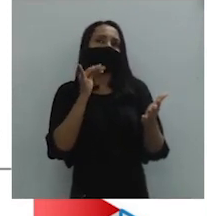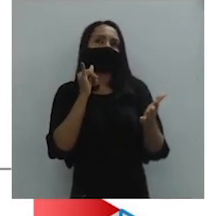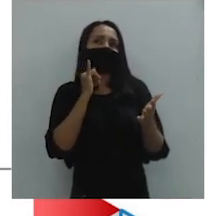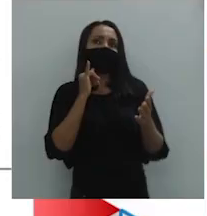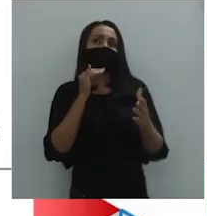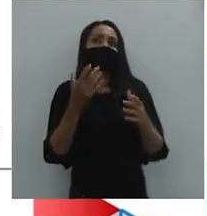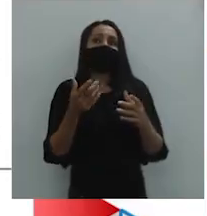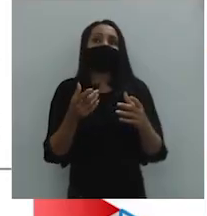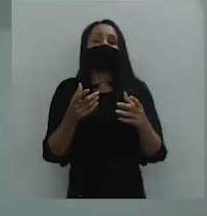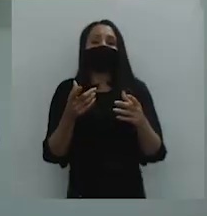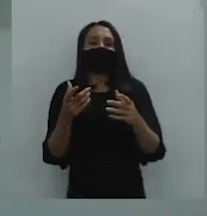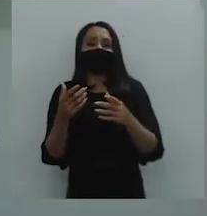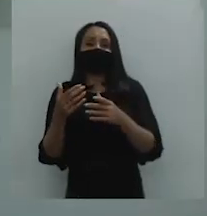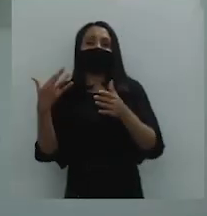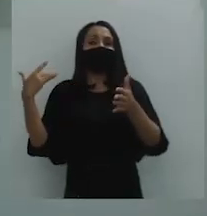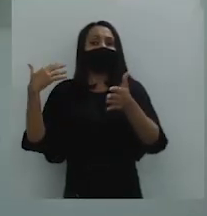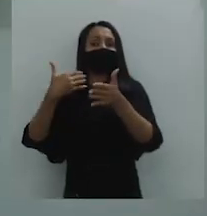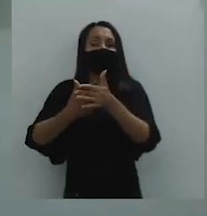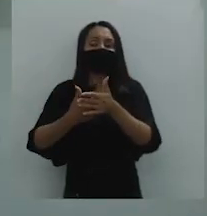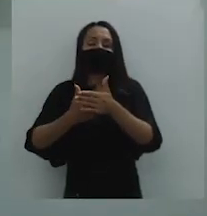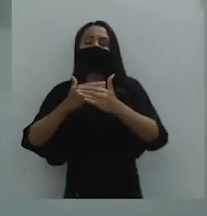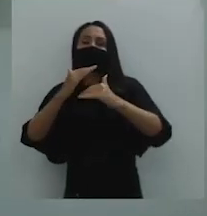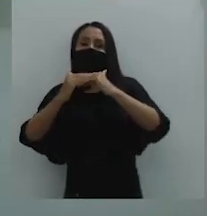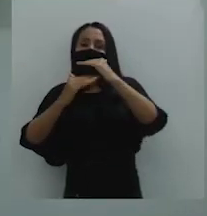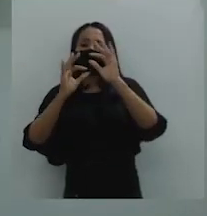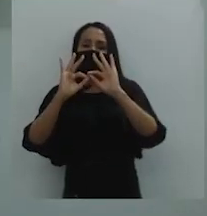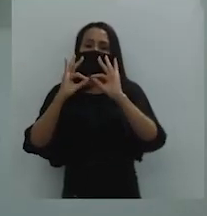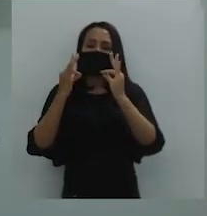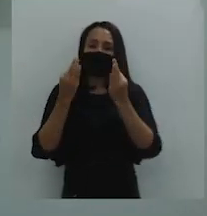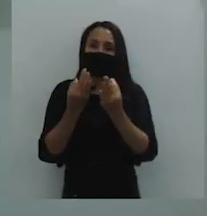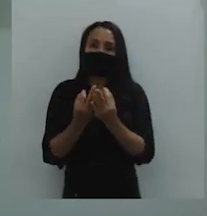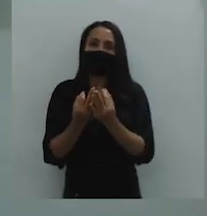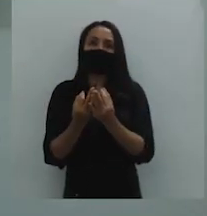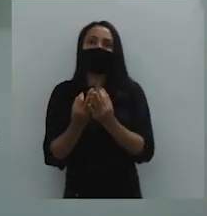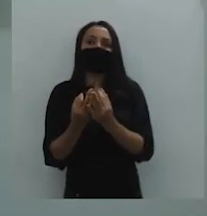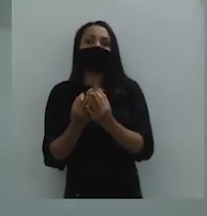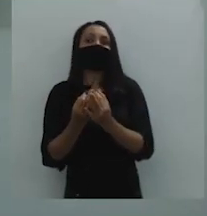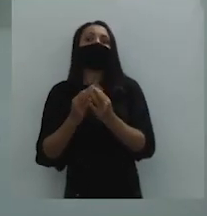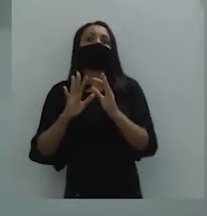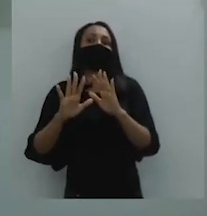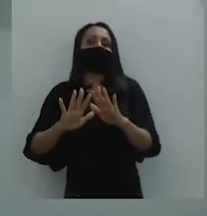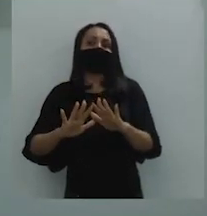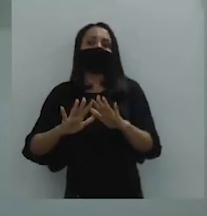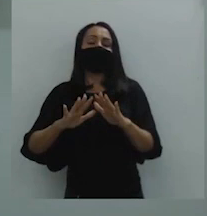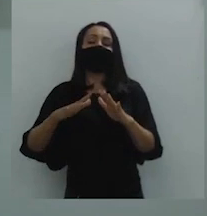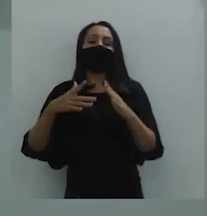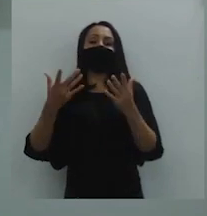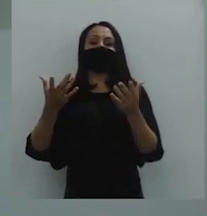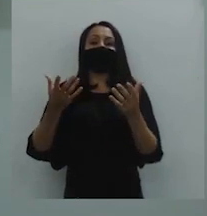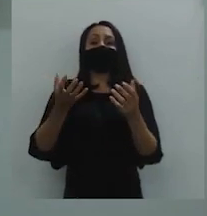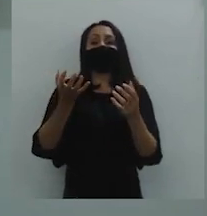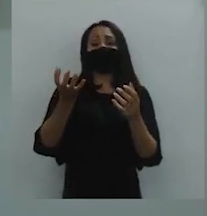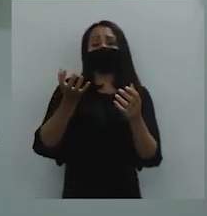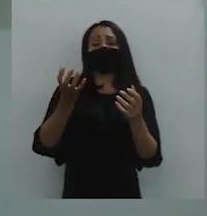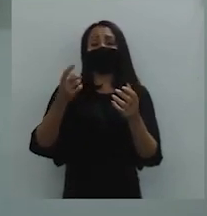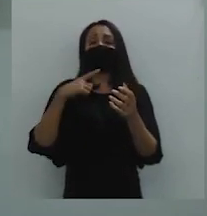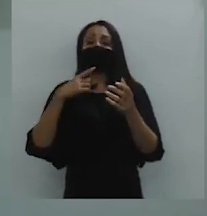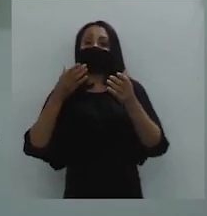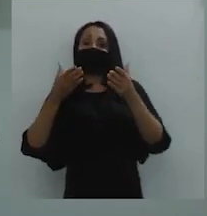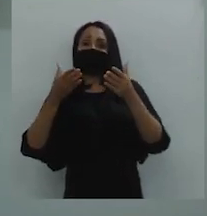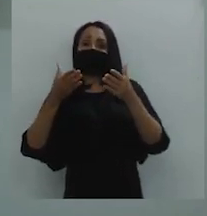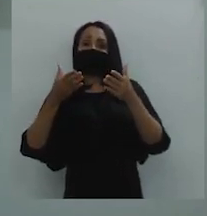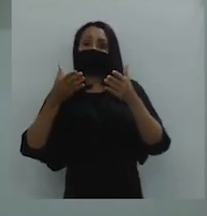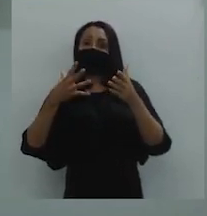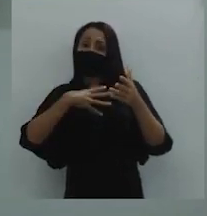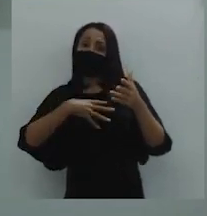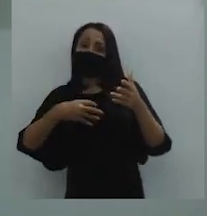vai, querendo ou não, interferir na questão até mesmo da idade da mulher para quando ela quiser ter filhos. Mas isso a gente vai debater um pouco mais à